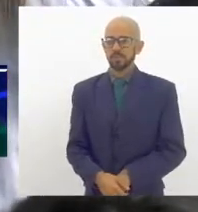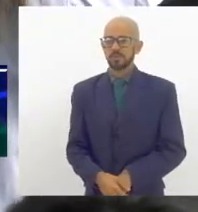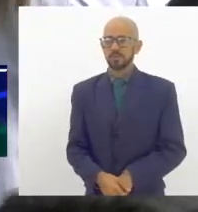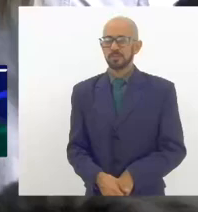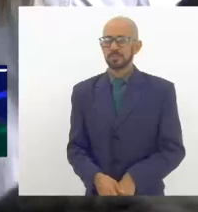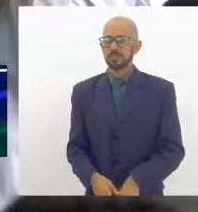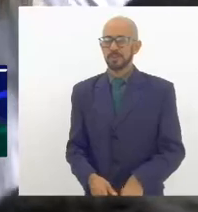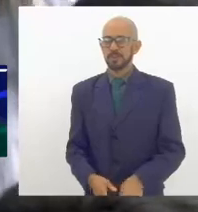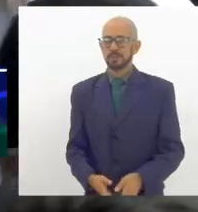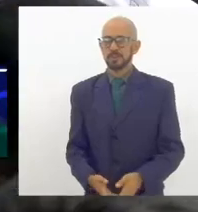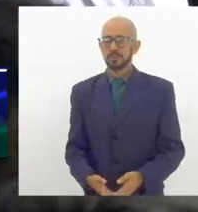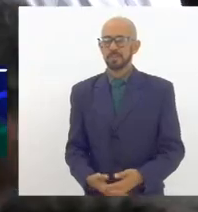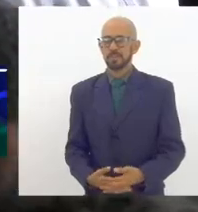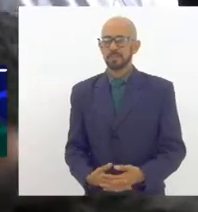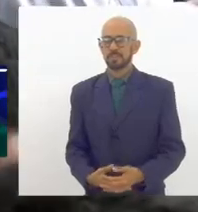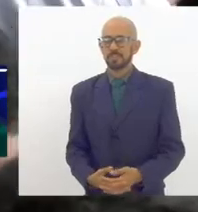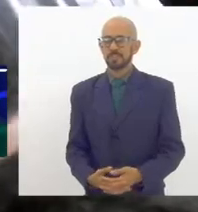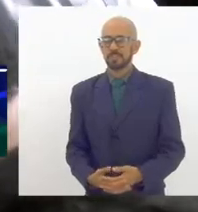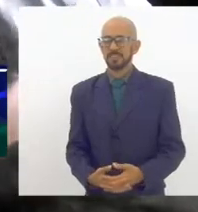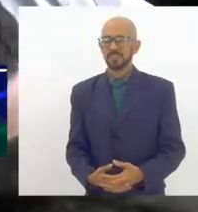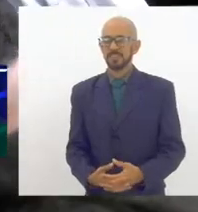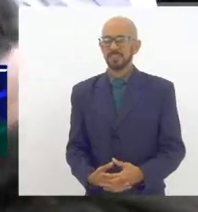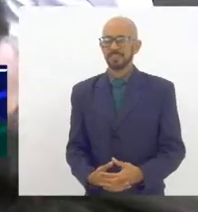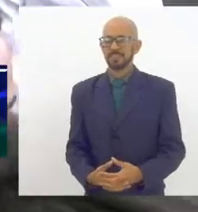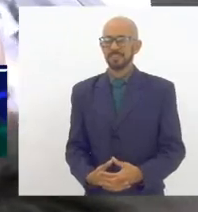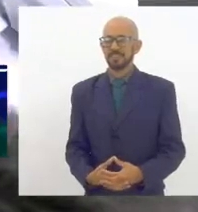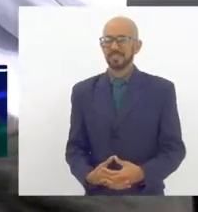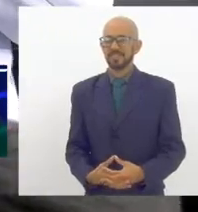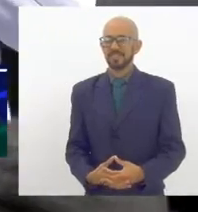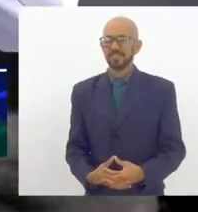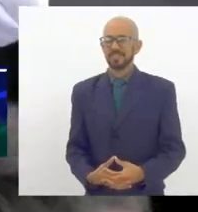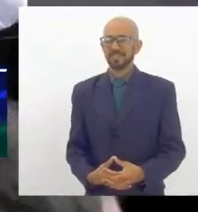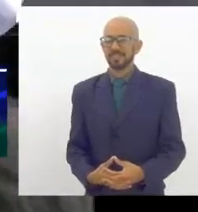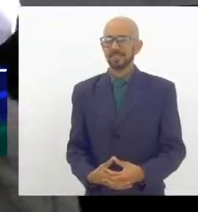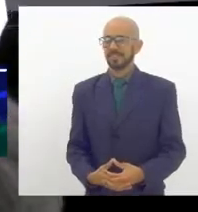E aí G1